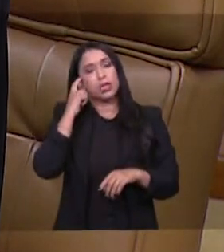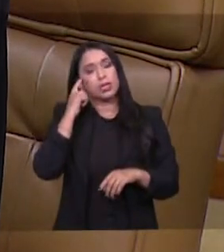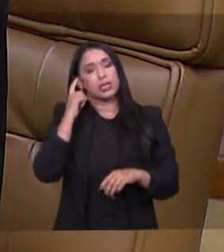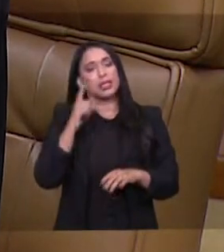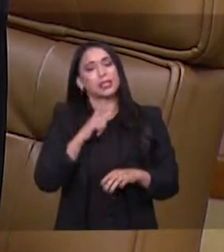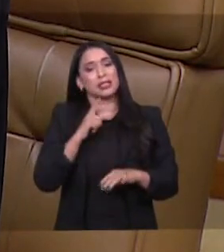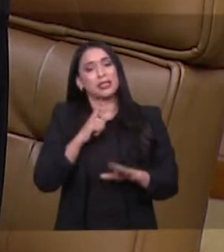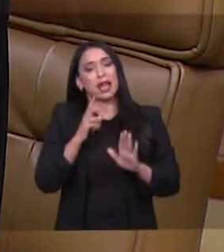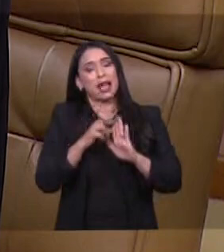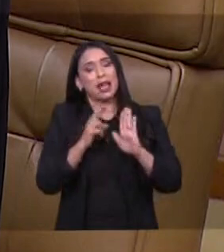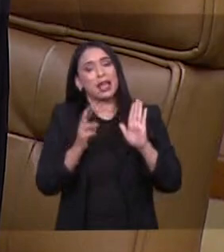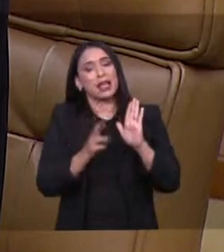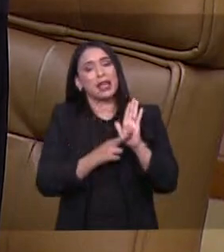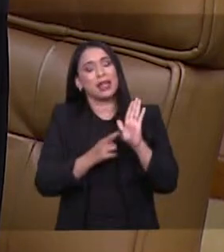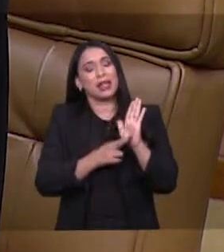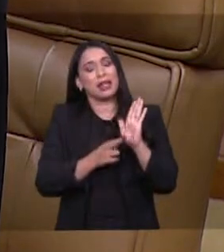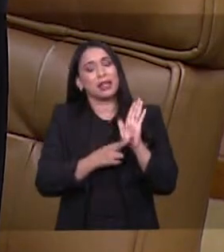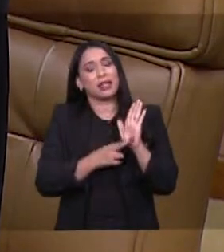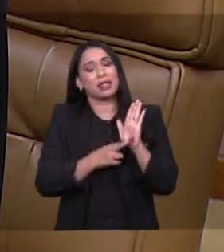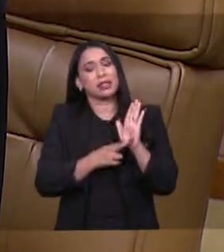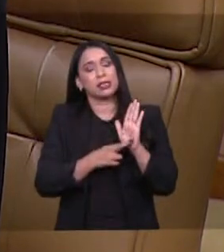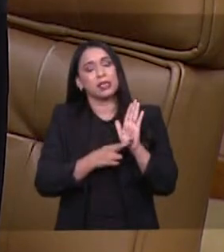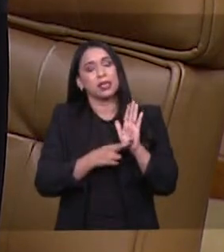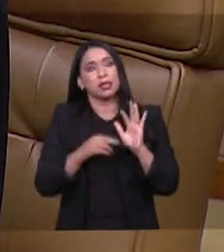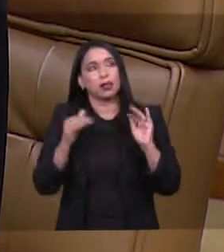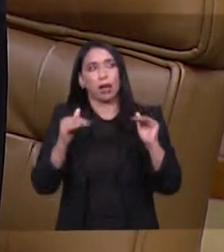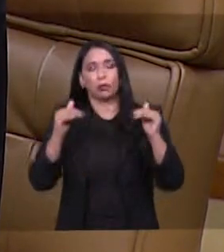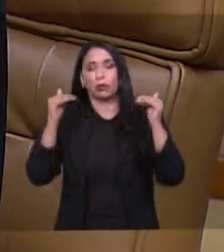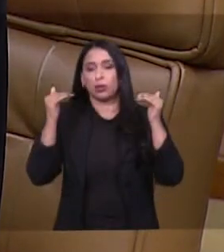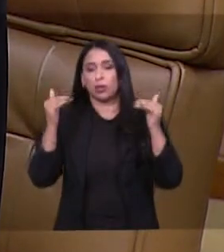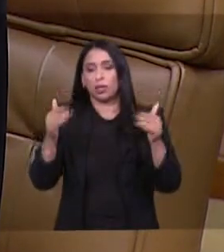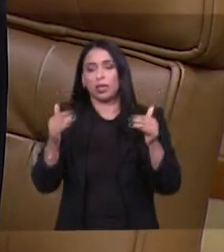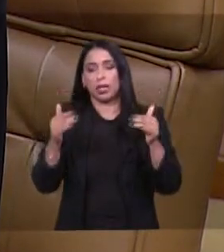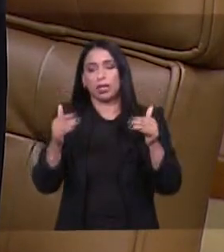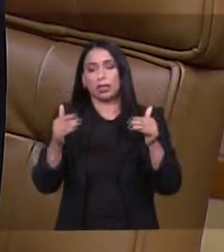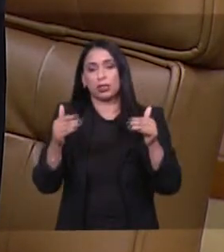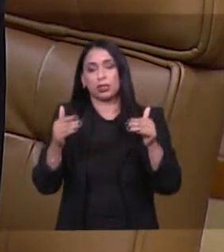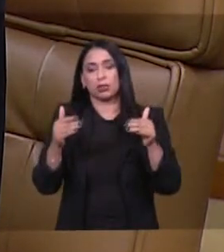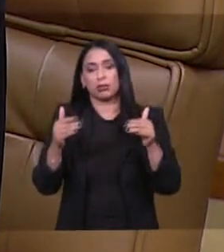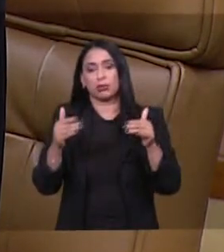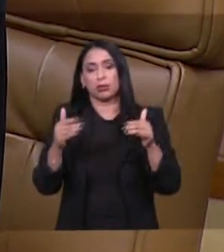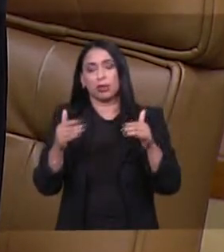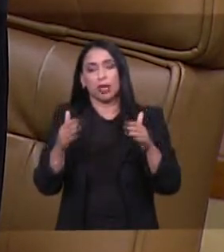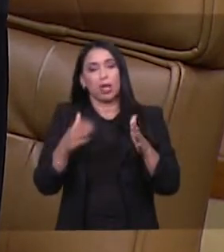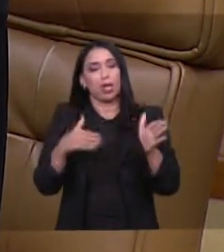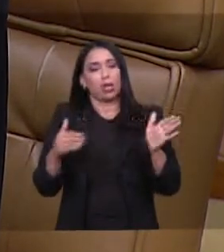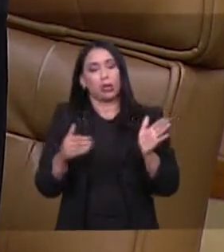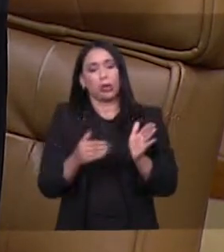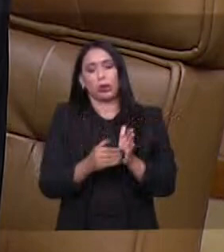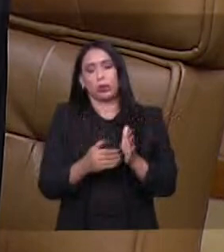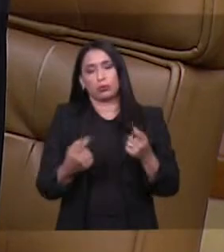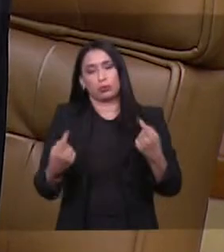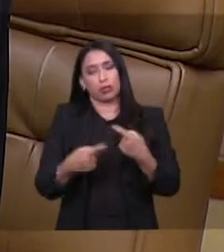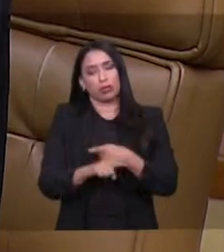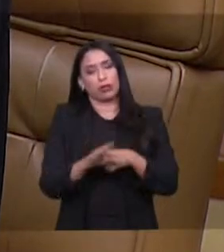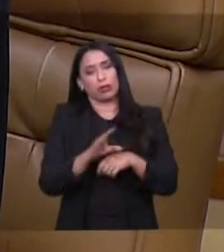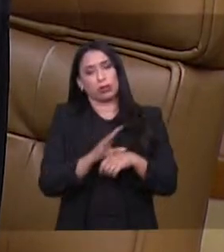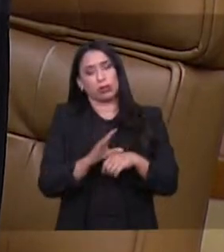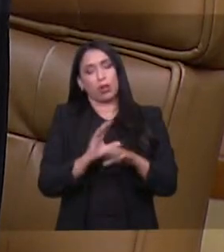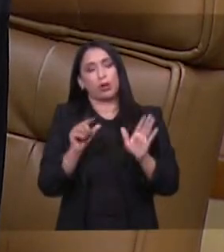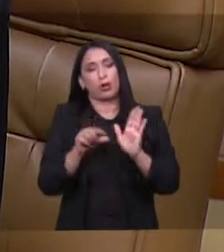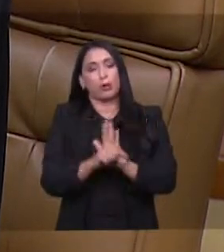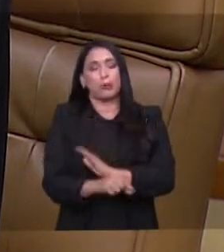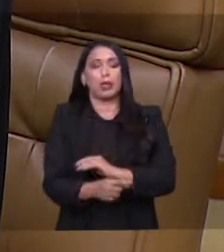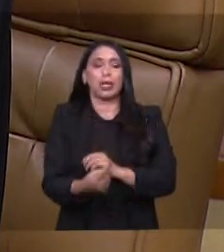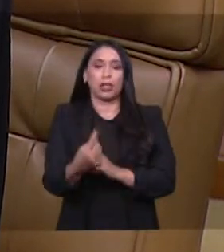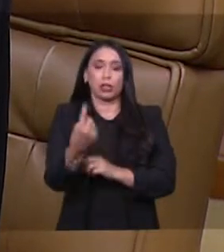regulamentação a ser feita por autoridade sequer especificada. Então, ele é todo inconstitucional. Então, o parágrafo